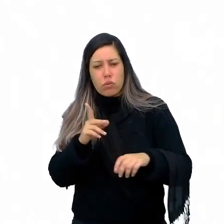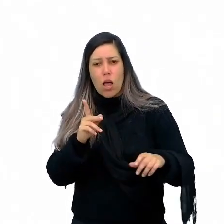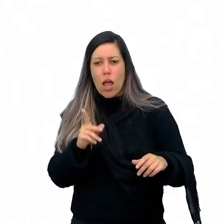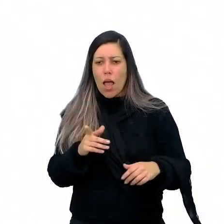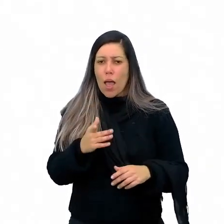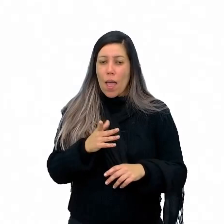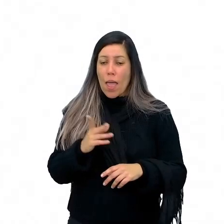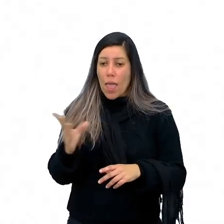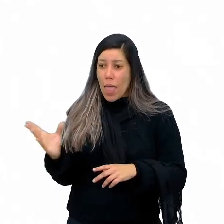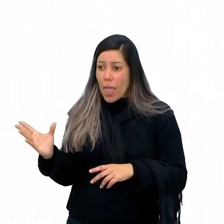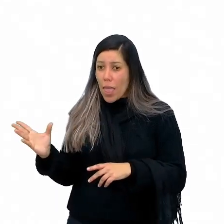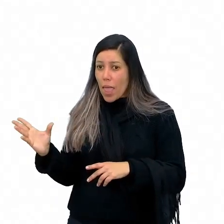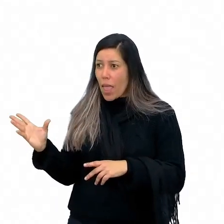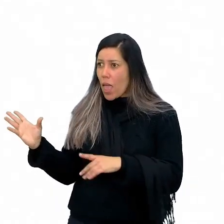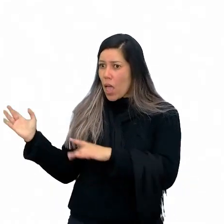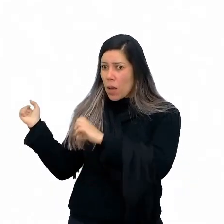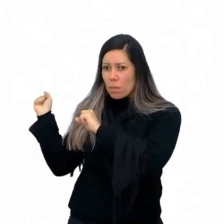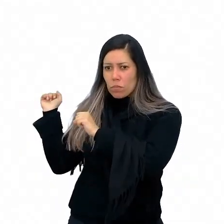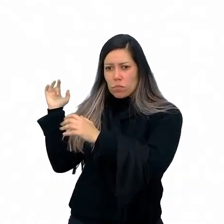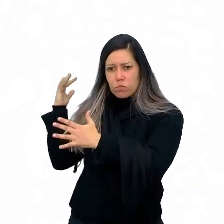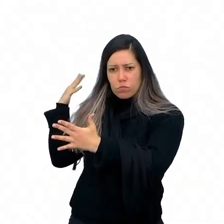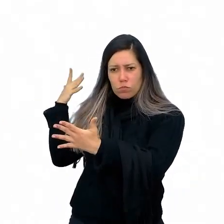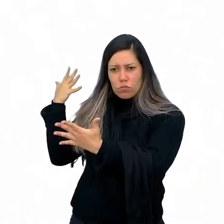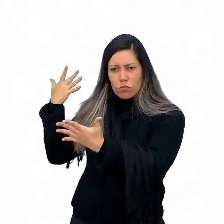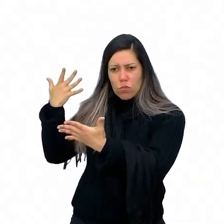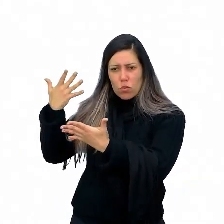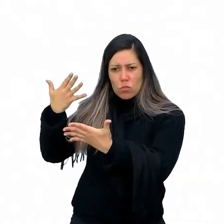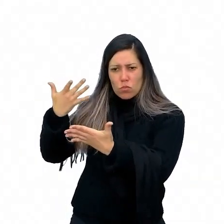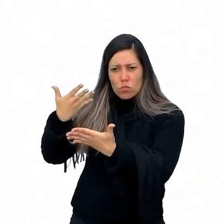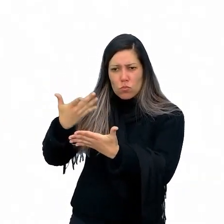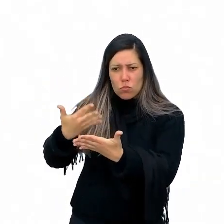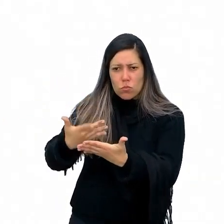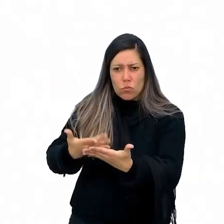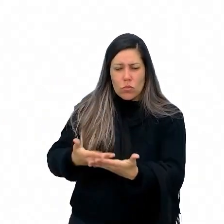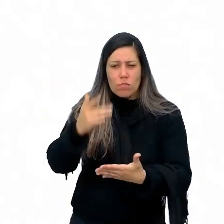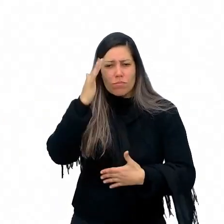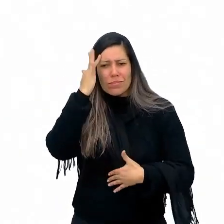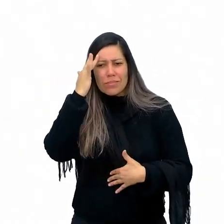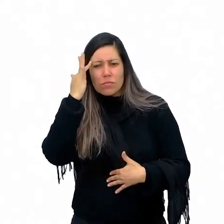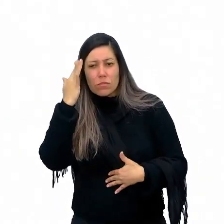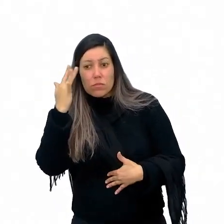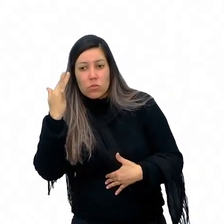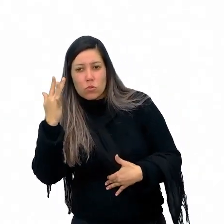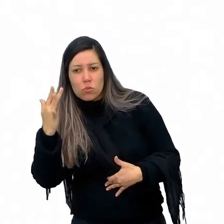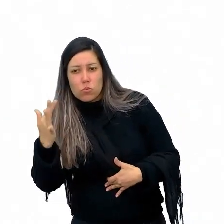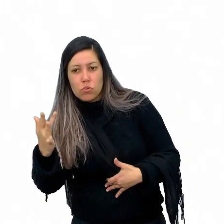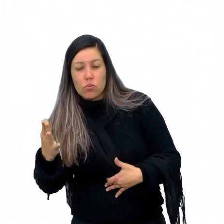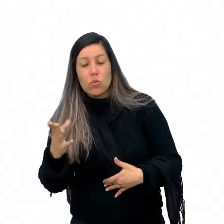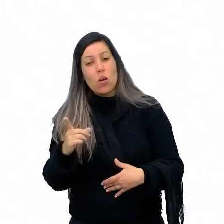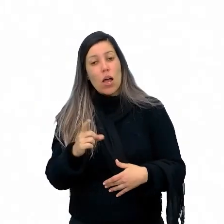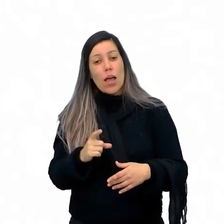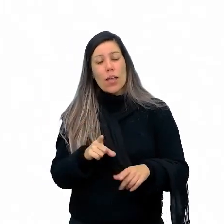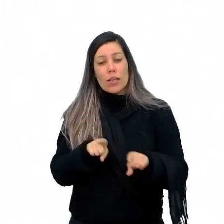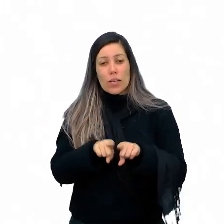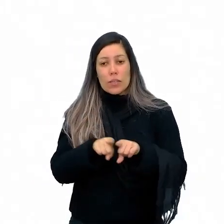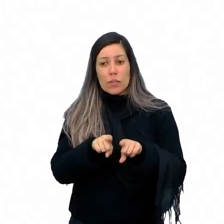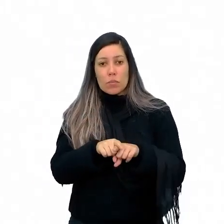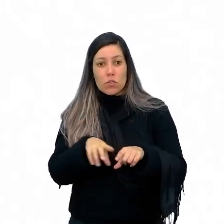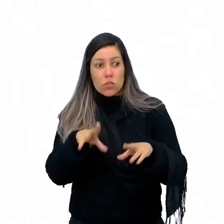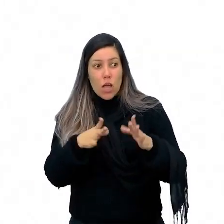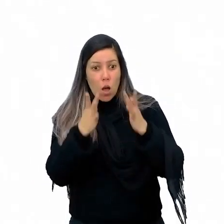é trazer uma reflexão teórica, mas já observando qual é o papel dela, quais são as